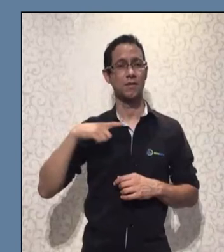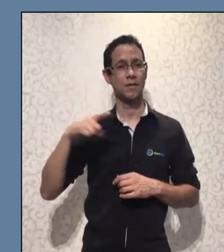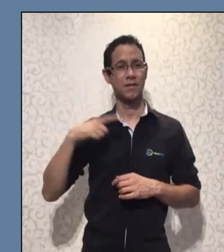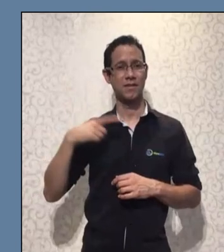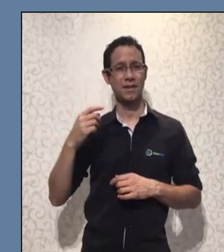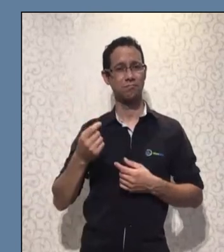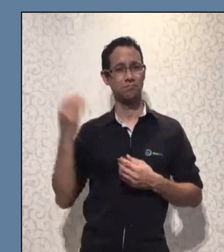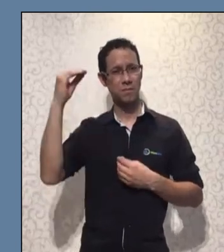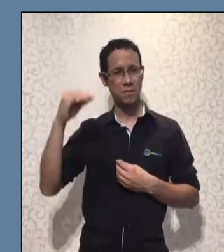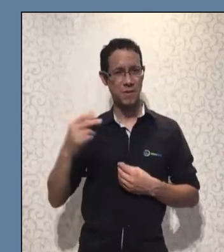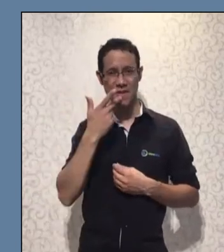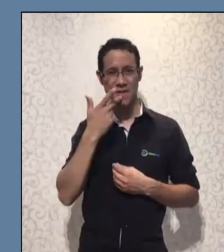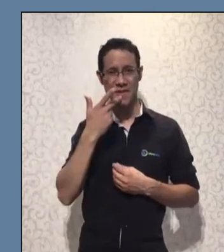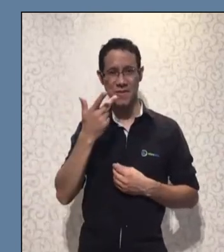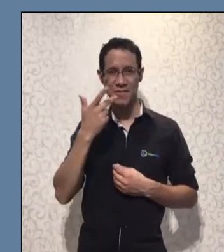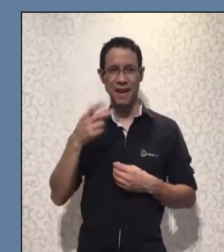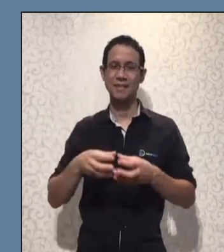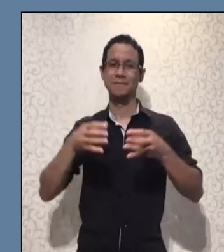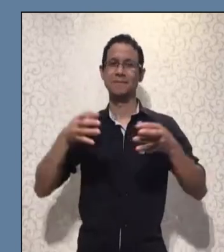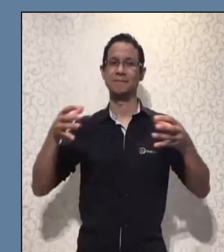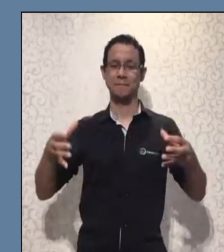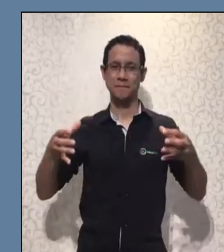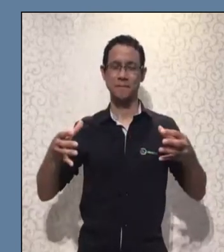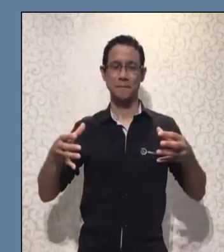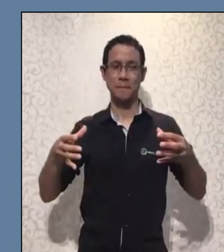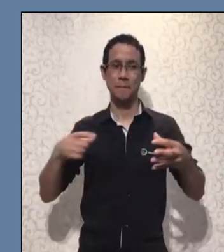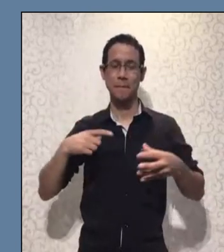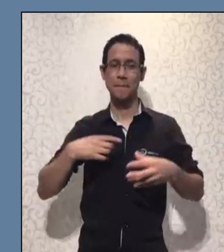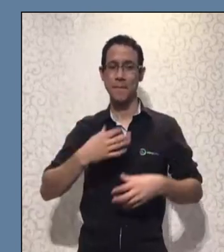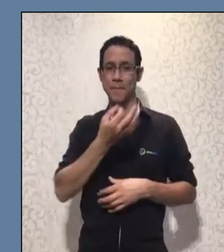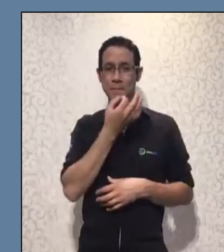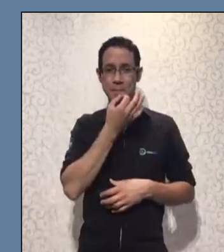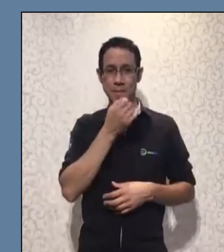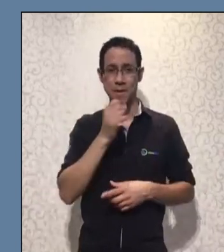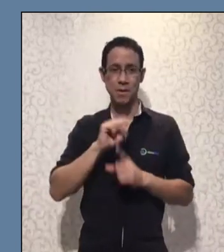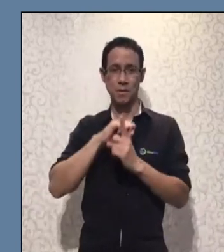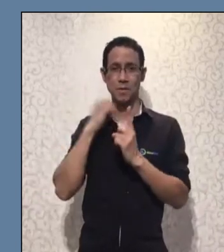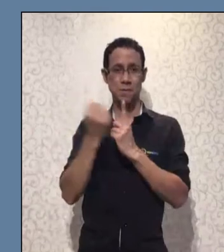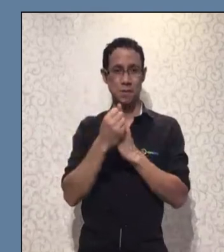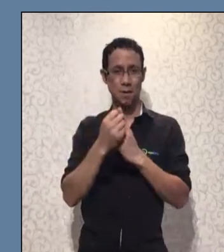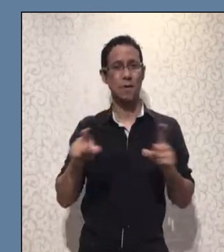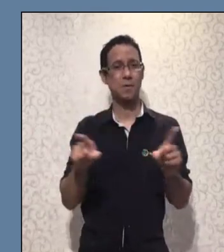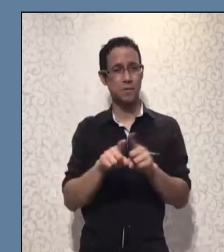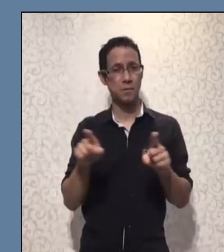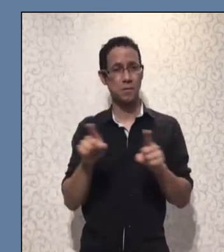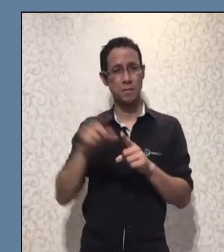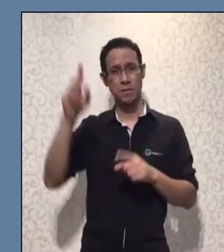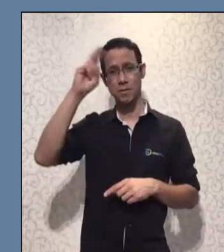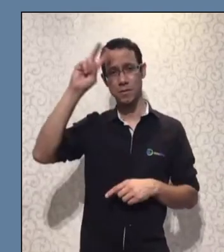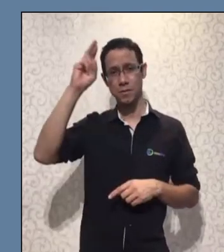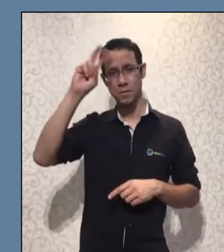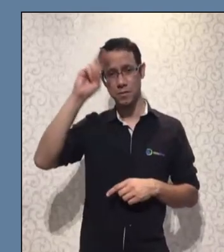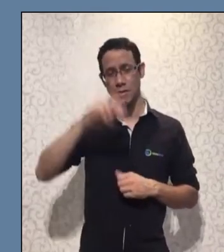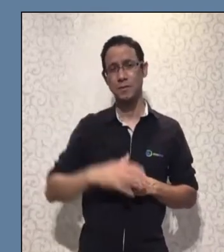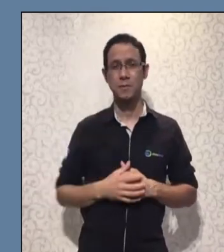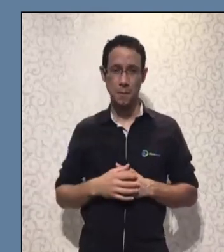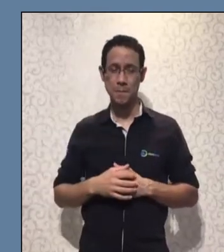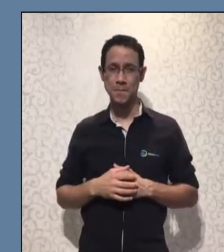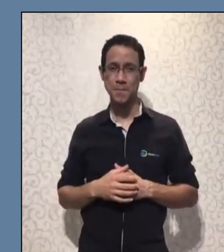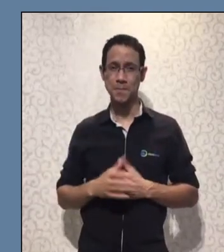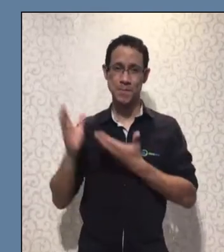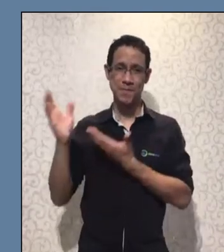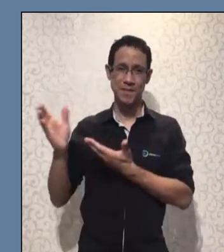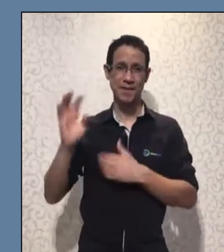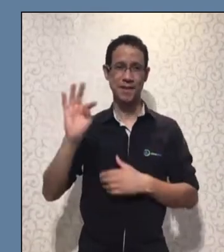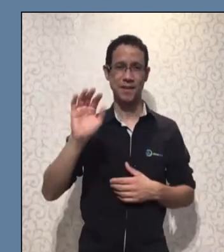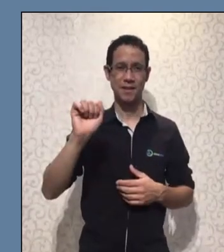maior amplitude, tanto do ponto de vista social quanto do ponto de vista histórico, eu queria passar a palavra para você, Tadeu. Acho que